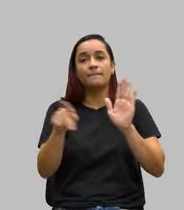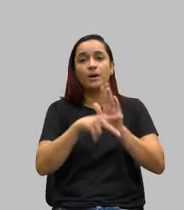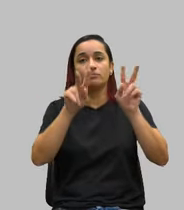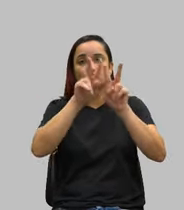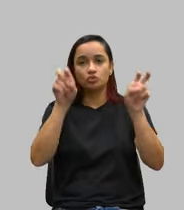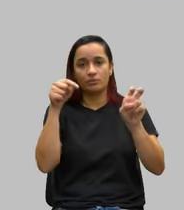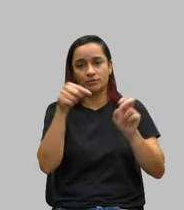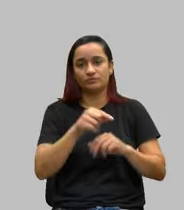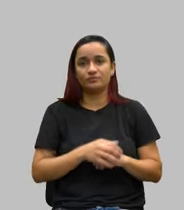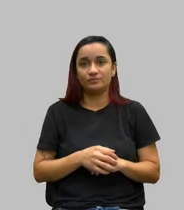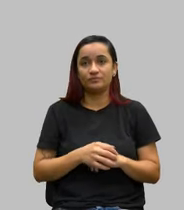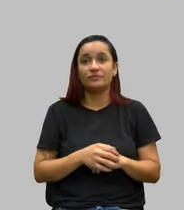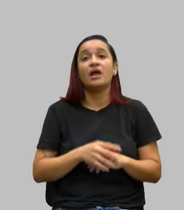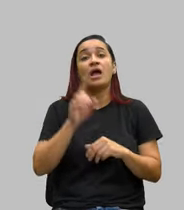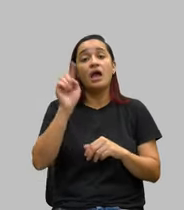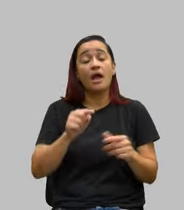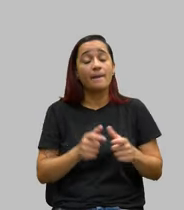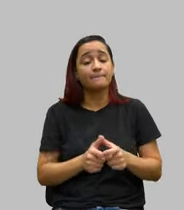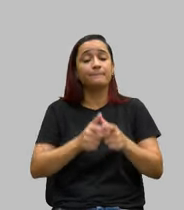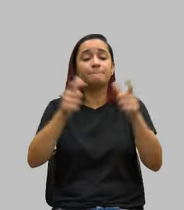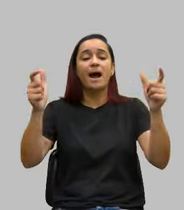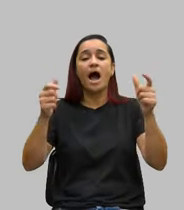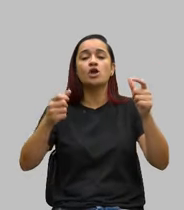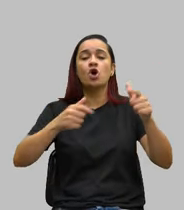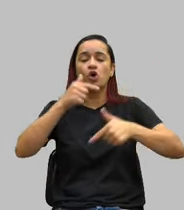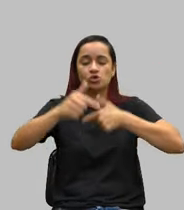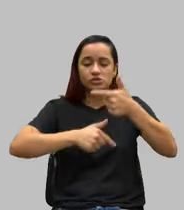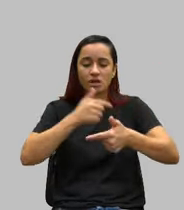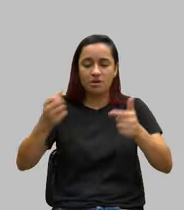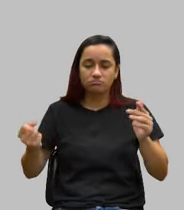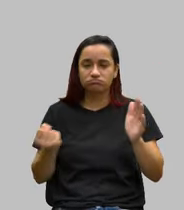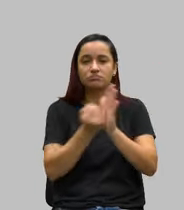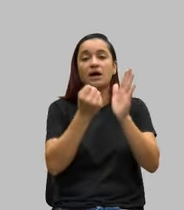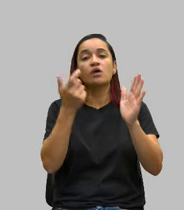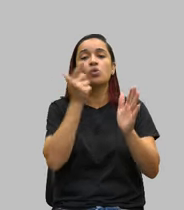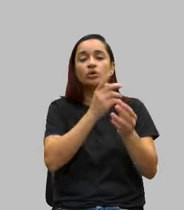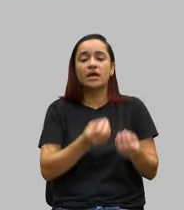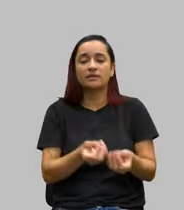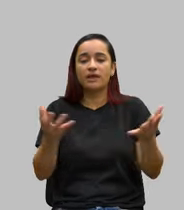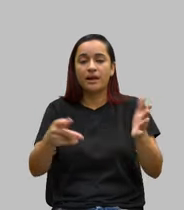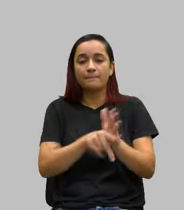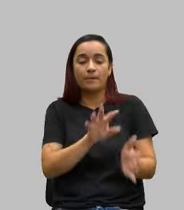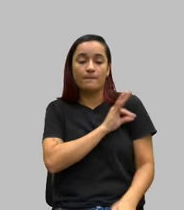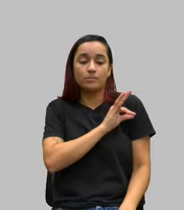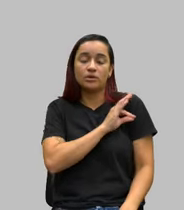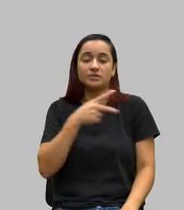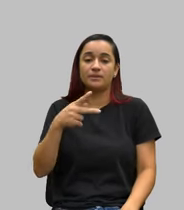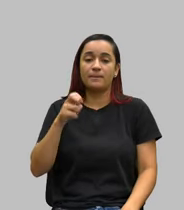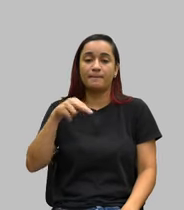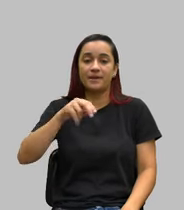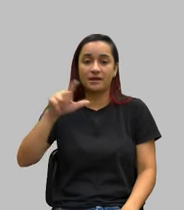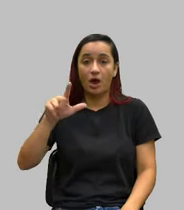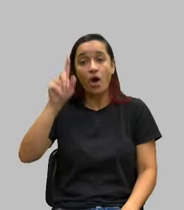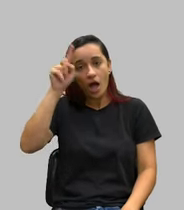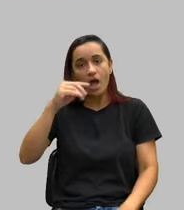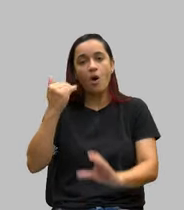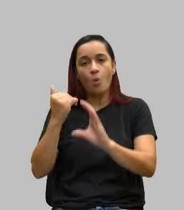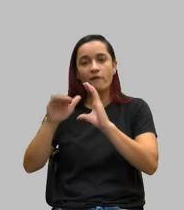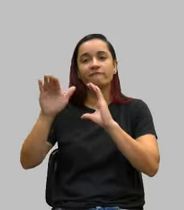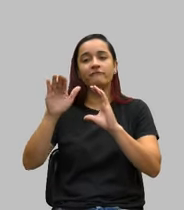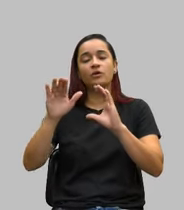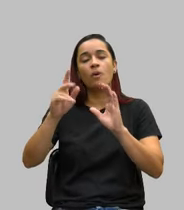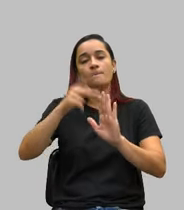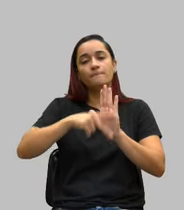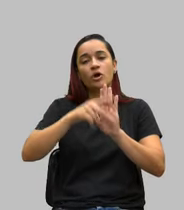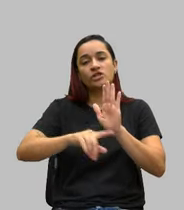será a maior contribuição Que o senhor possa dar para a polícia penal será o envio do projeto de lei